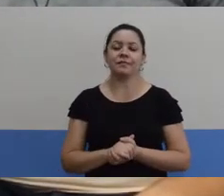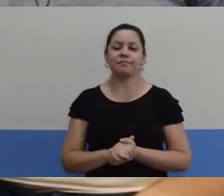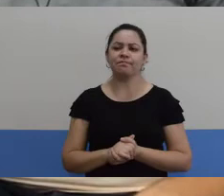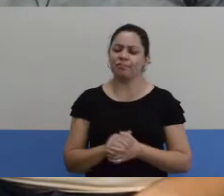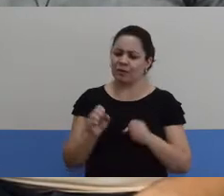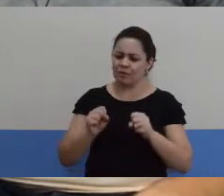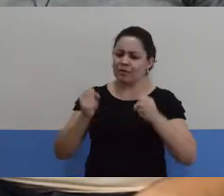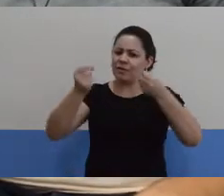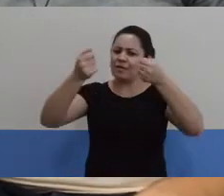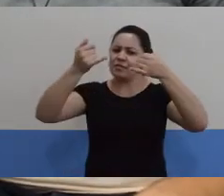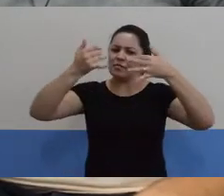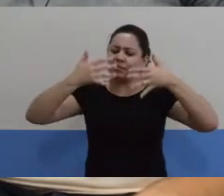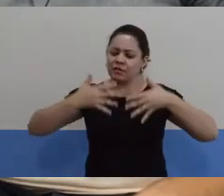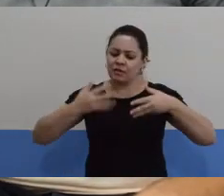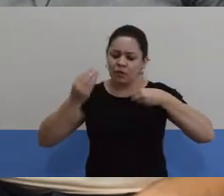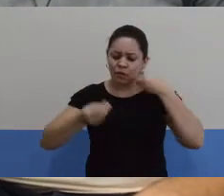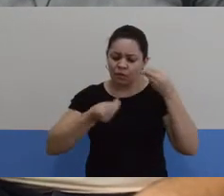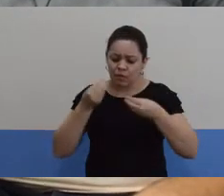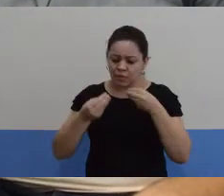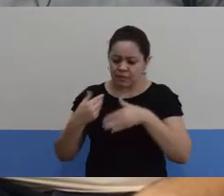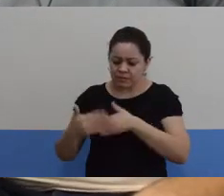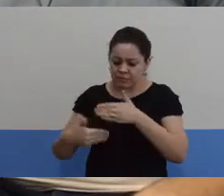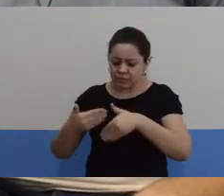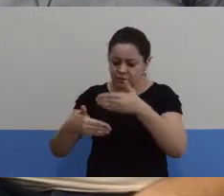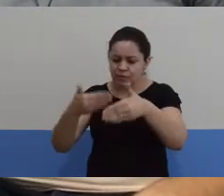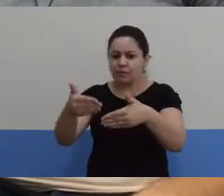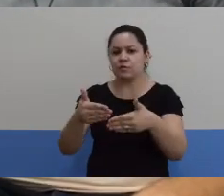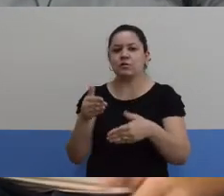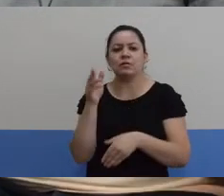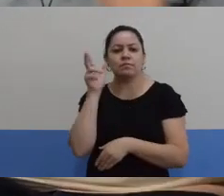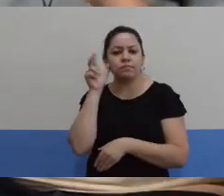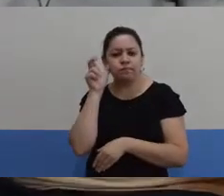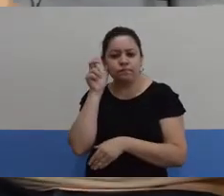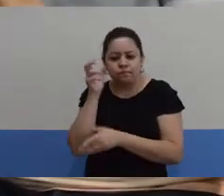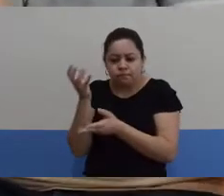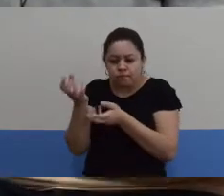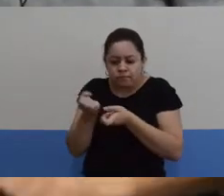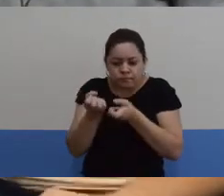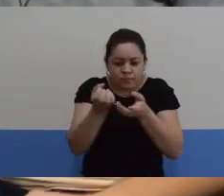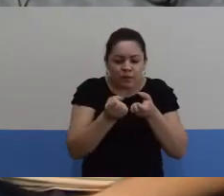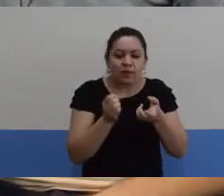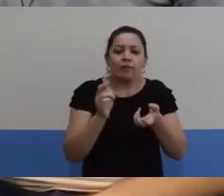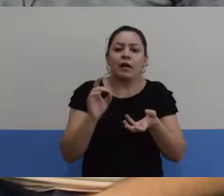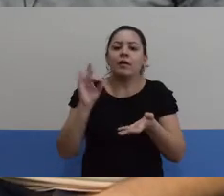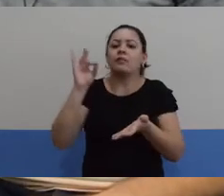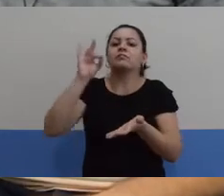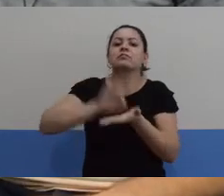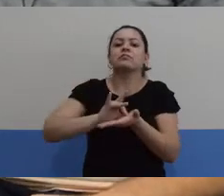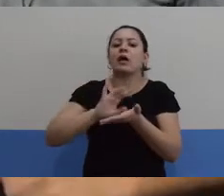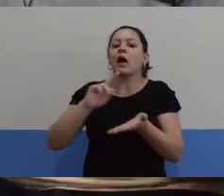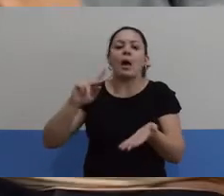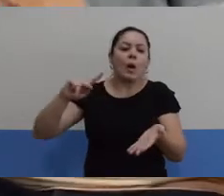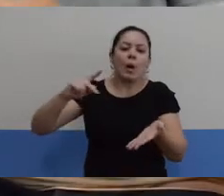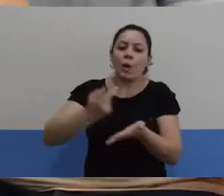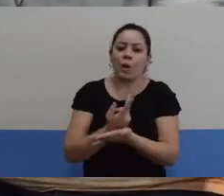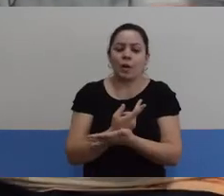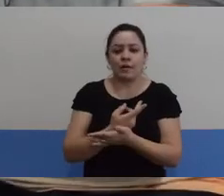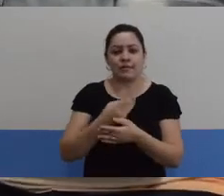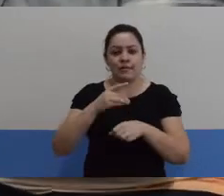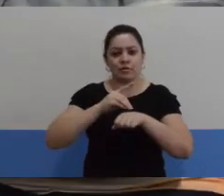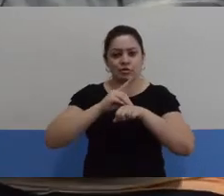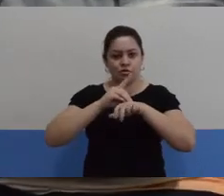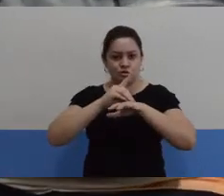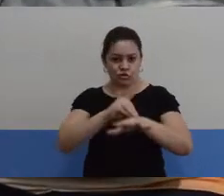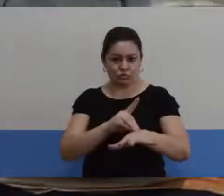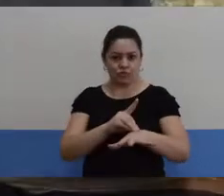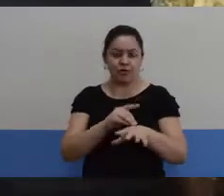como o processo de escuta sinodal acontecerá e está acontecendo em nossa diocese? E quem pode participar